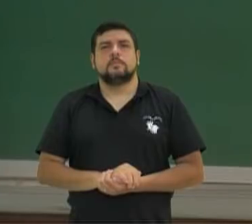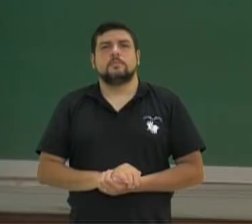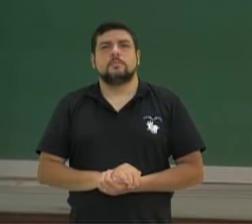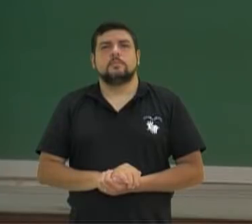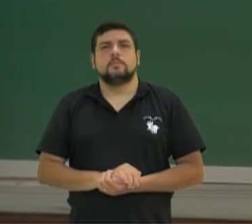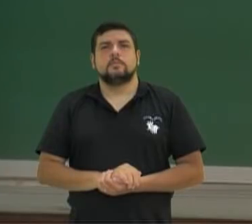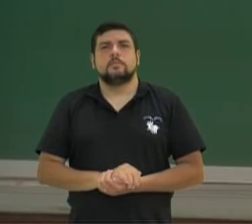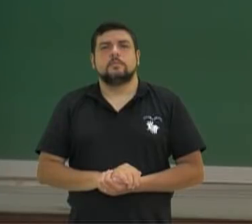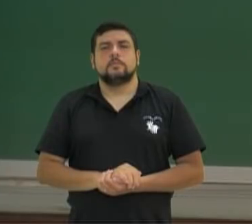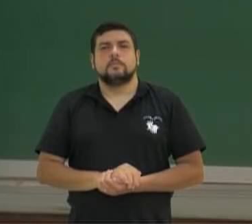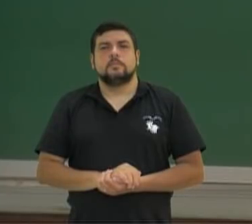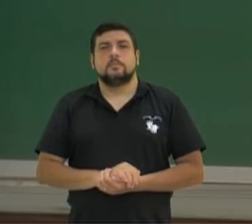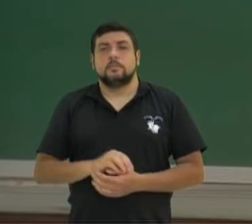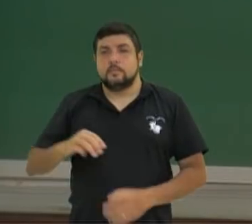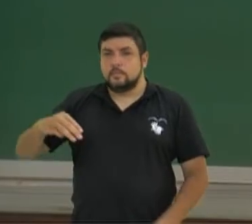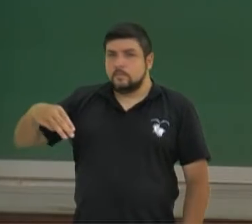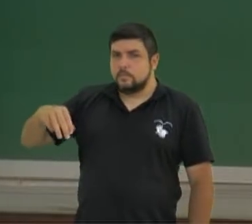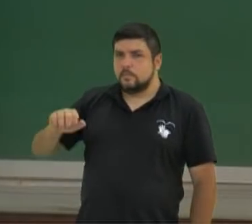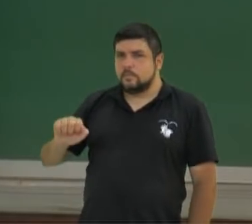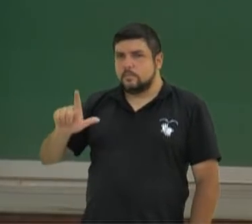ok? Vamos continuar então?